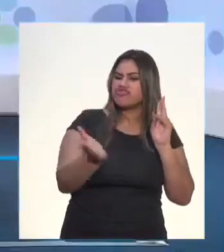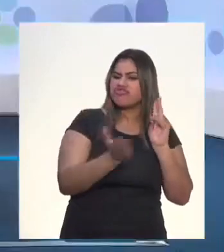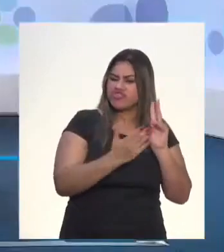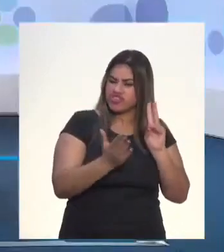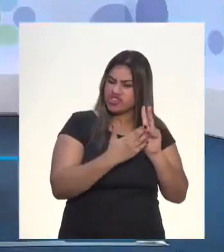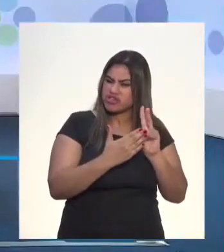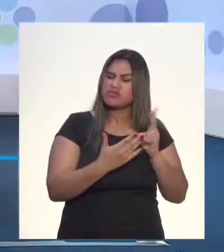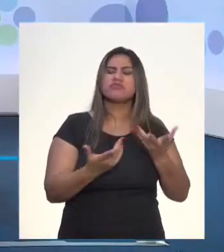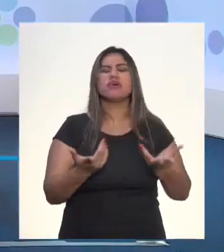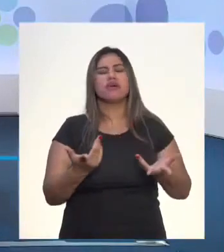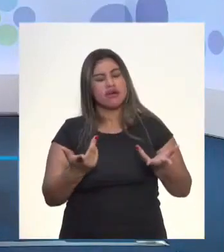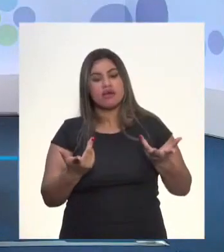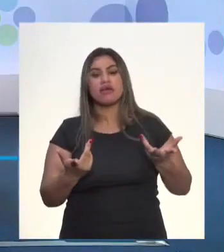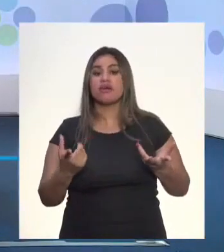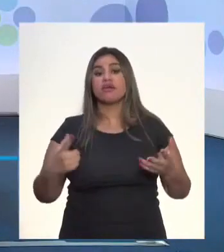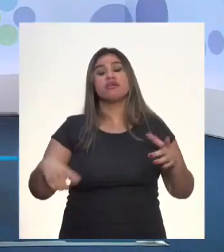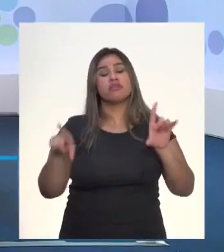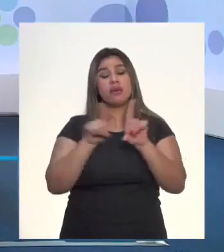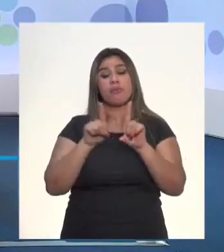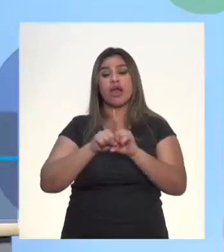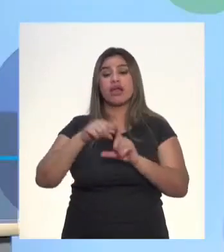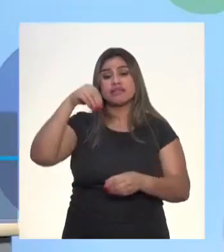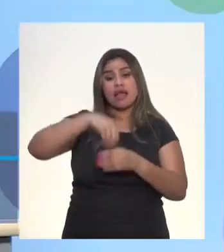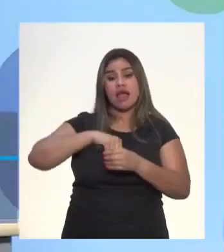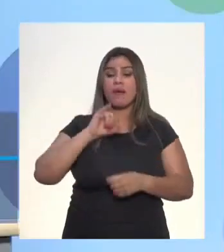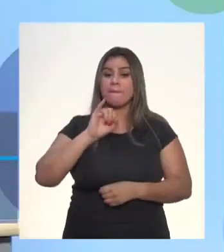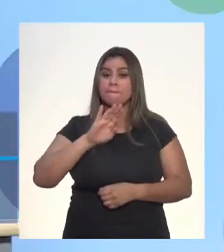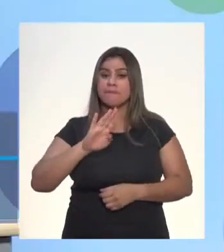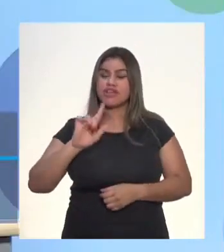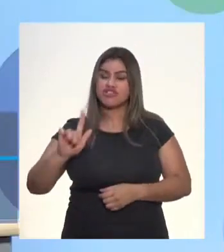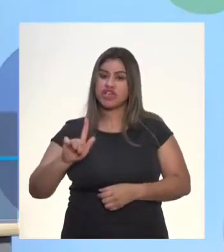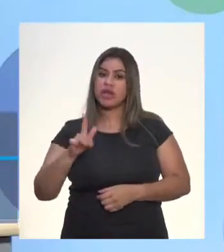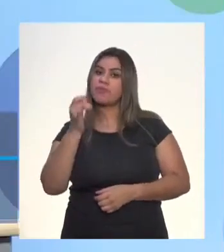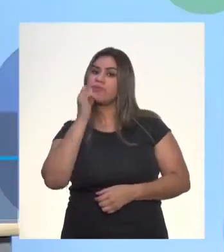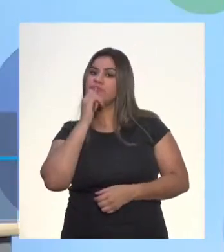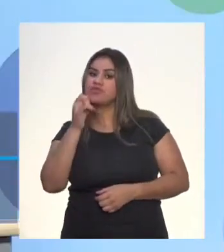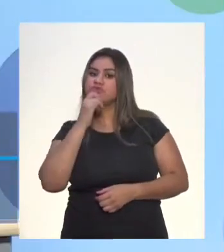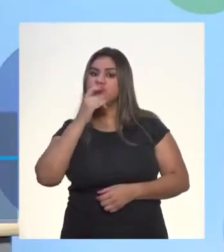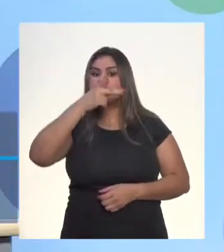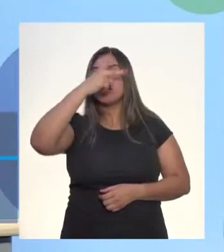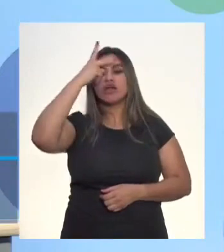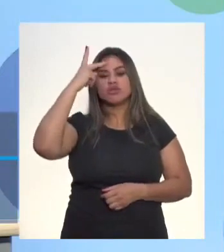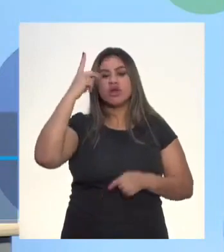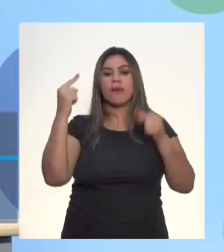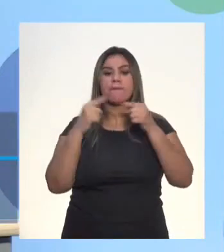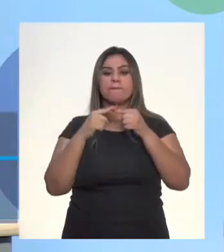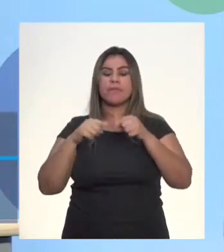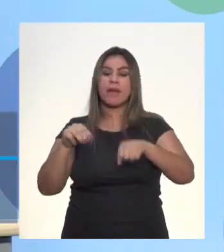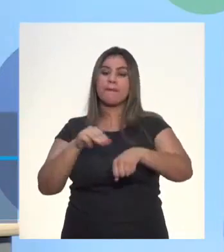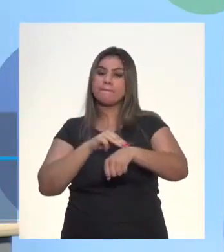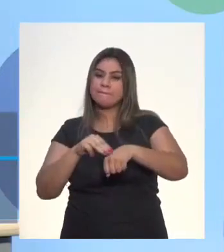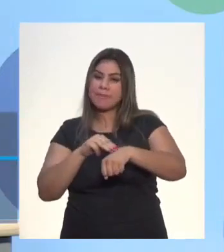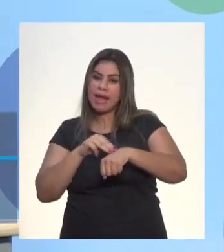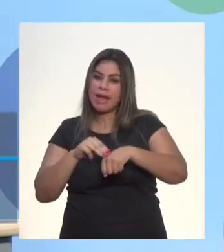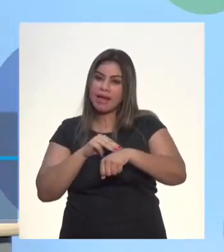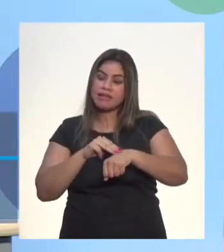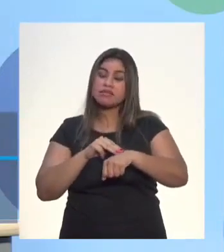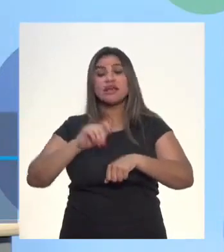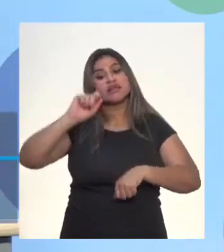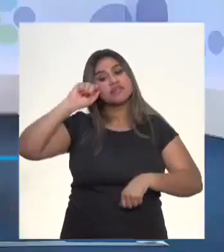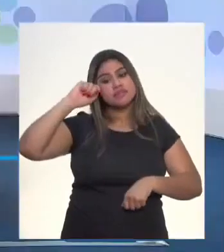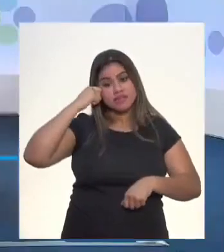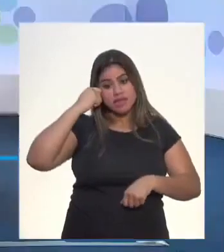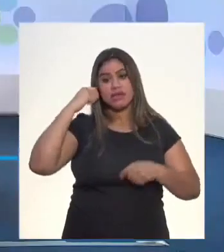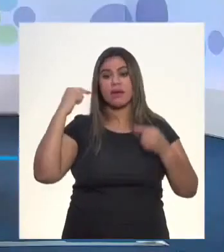uma curiosidade, dentro do IBGE, as pessoas que se declaram pardas e negras, elas estão na categoria de negras, né? Isso é uma conquista